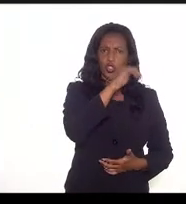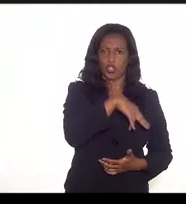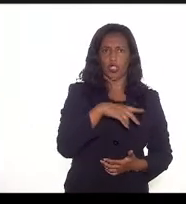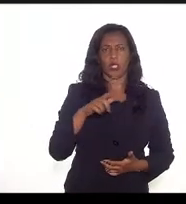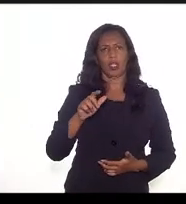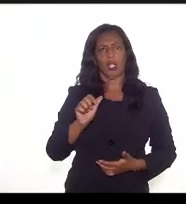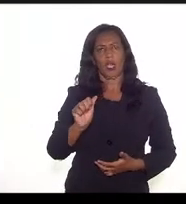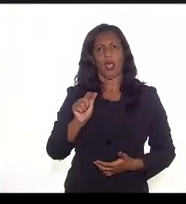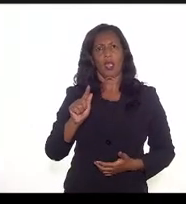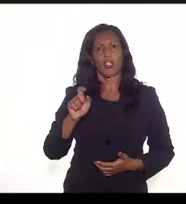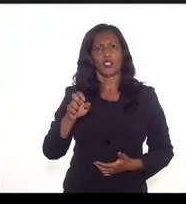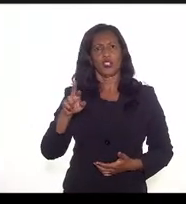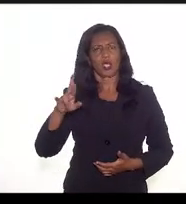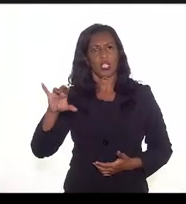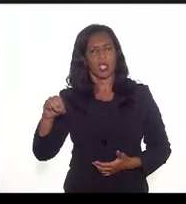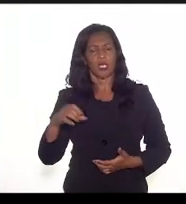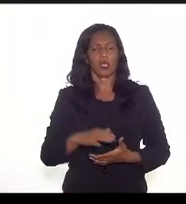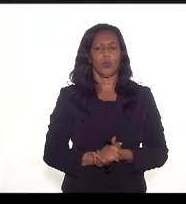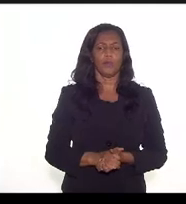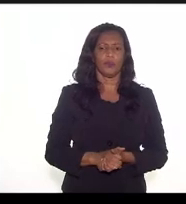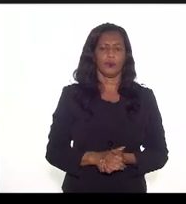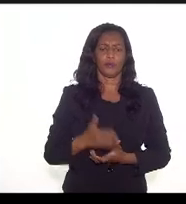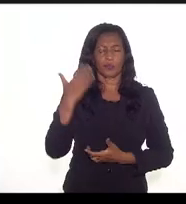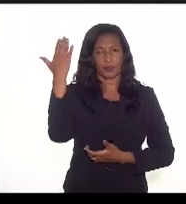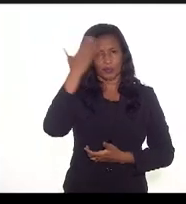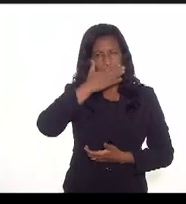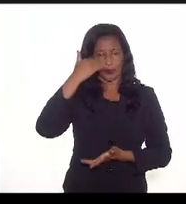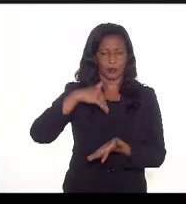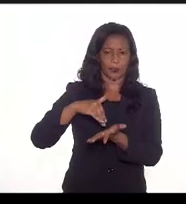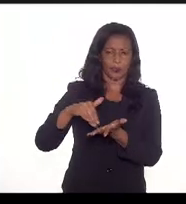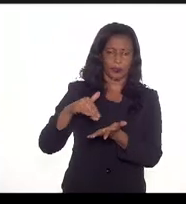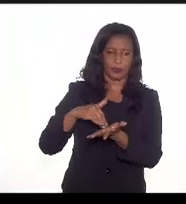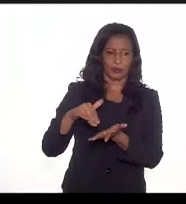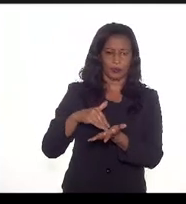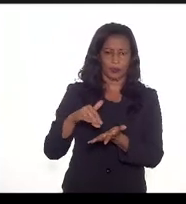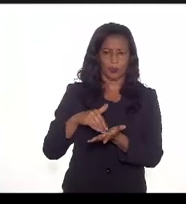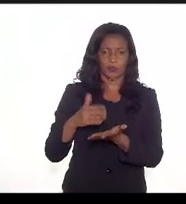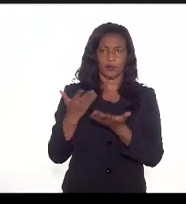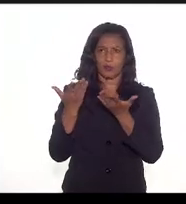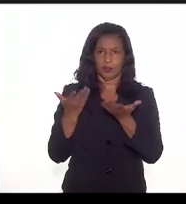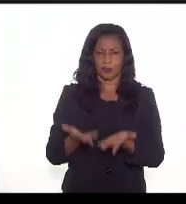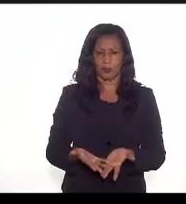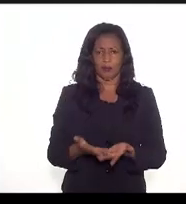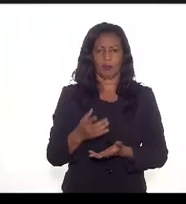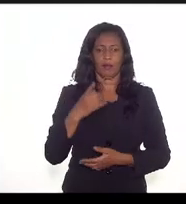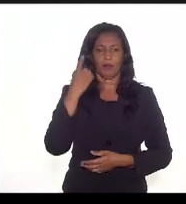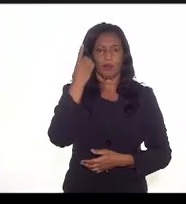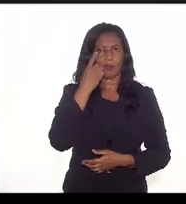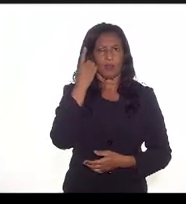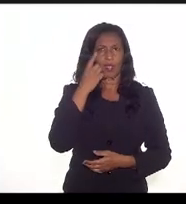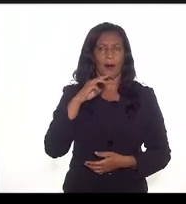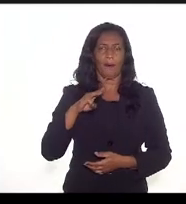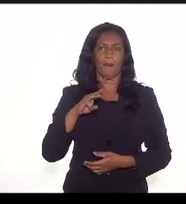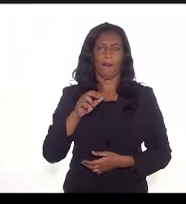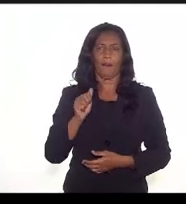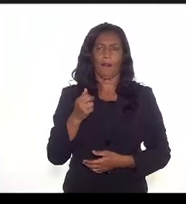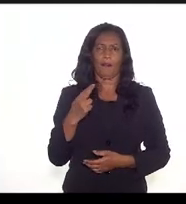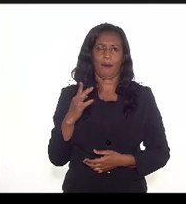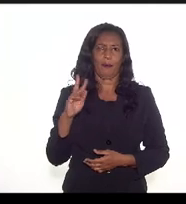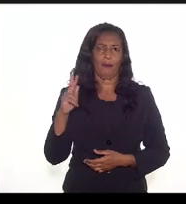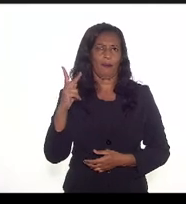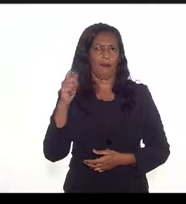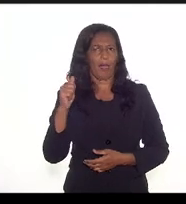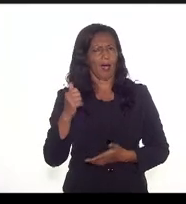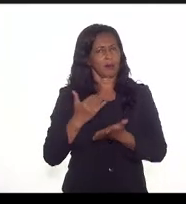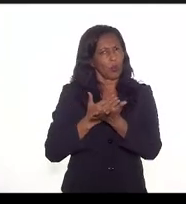AGRIO, agradeço a presença do secretário que prestigiou, da deputada Marta Rocha, que está aqui desde o